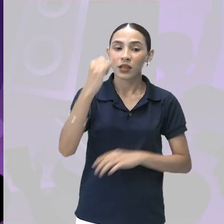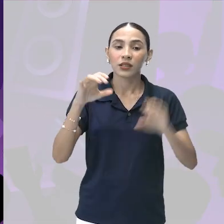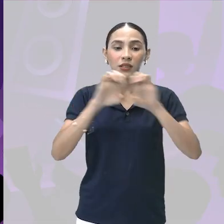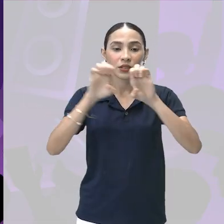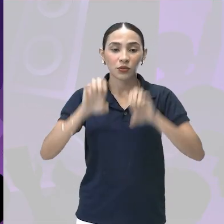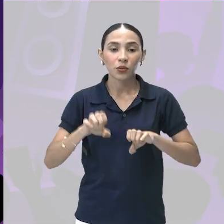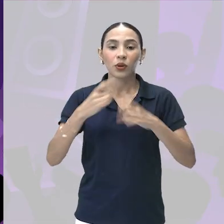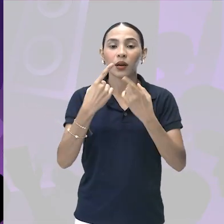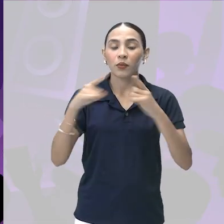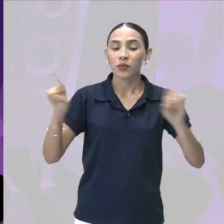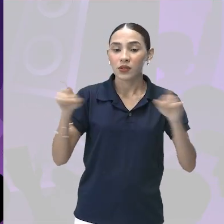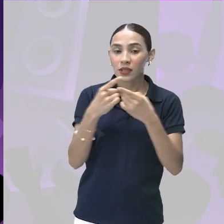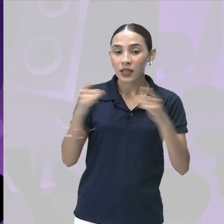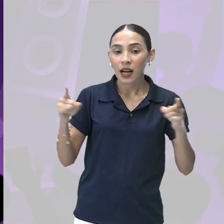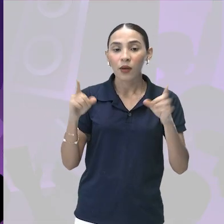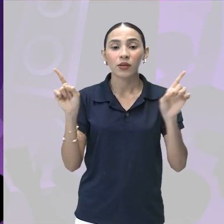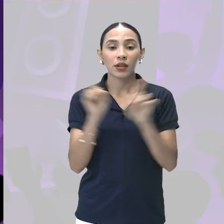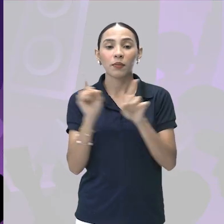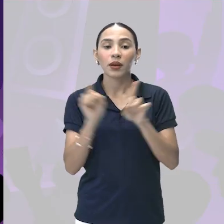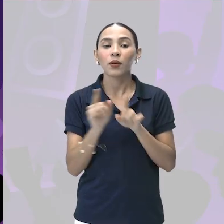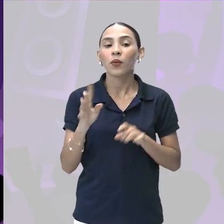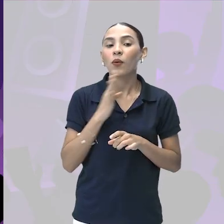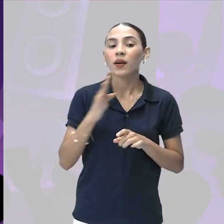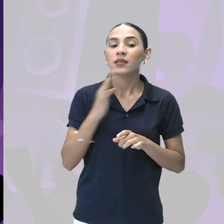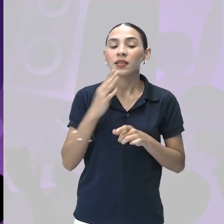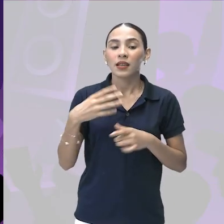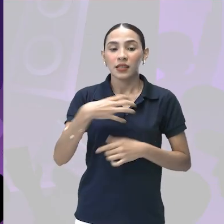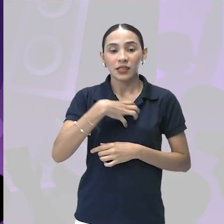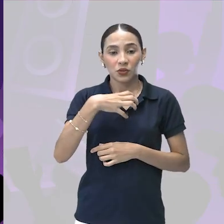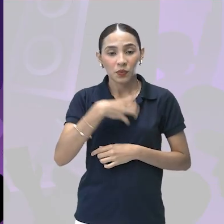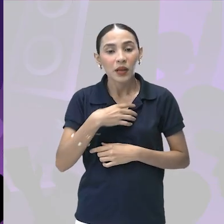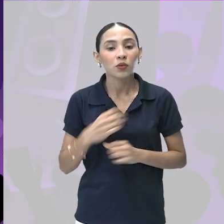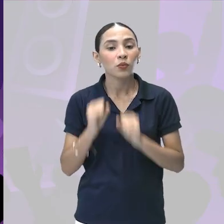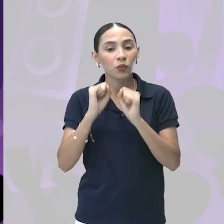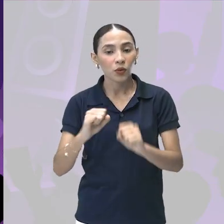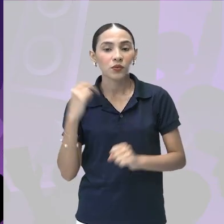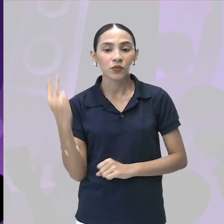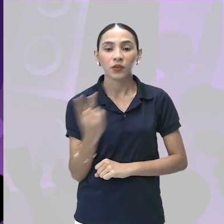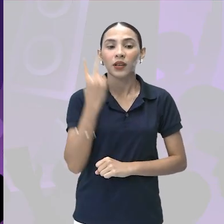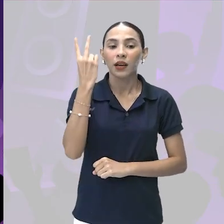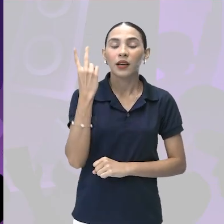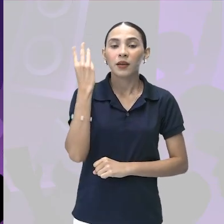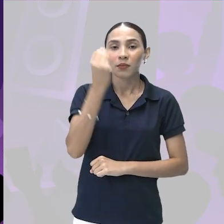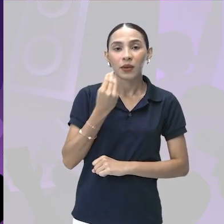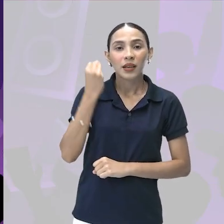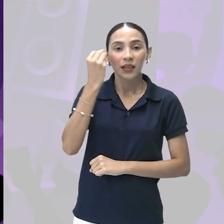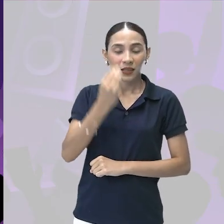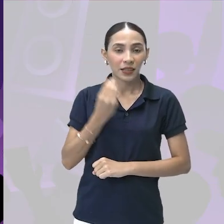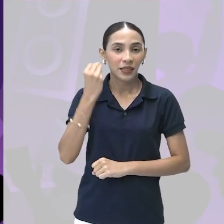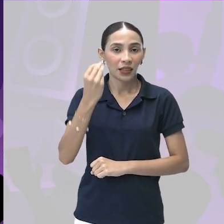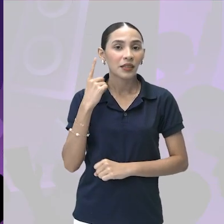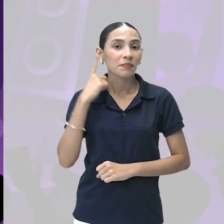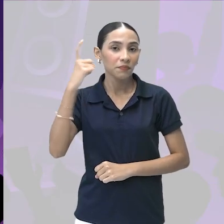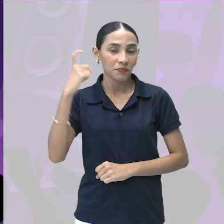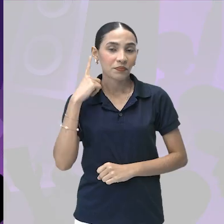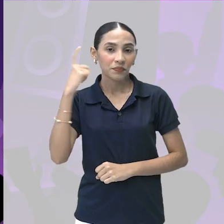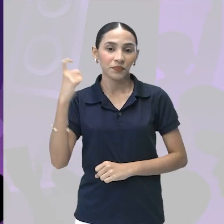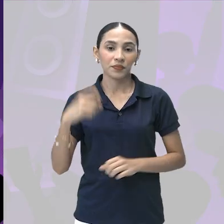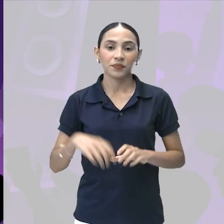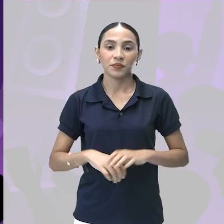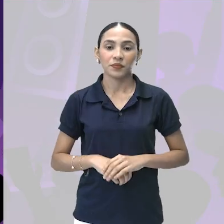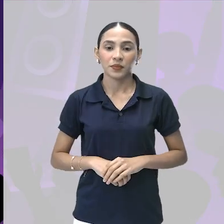estética musical e reconhecer essas reações pode enriquecer a sua